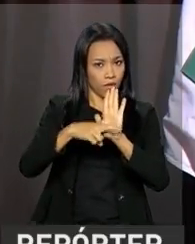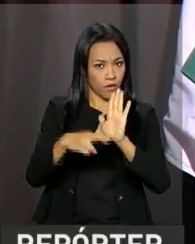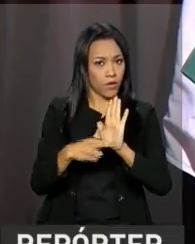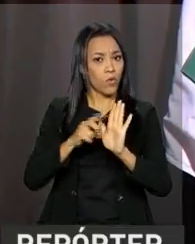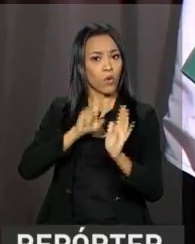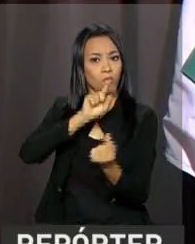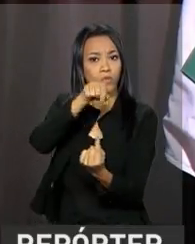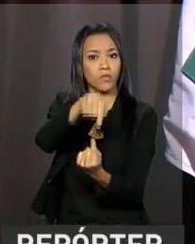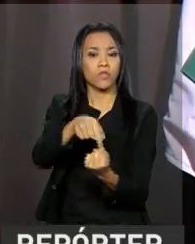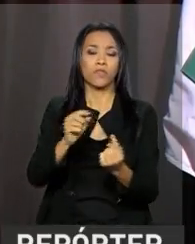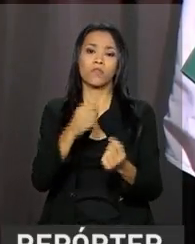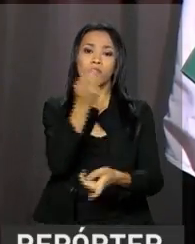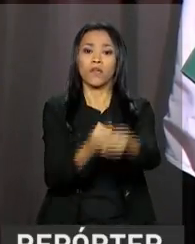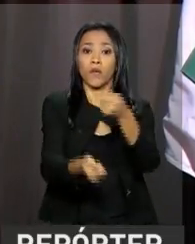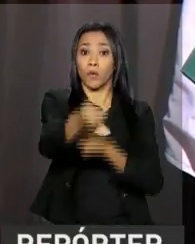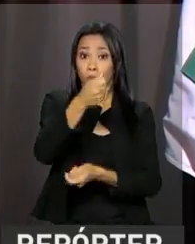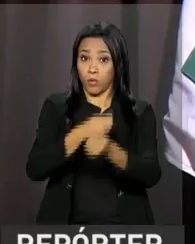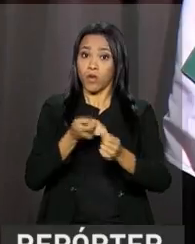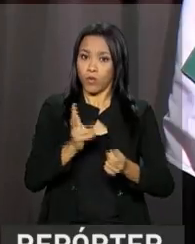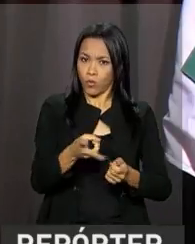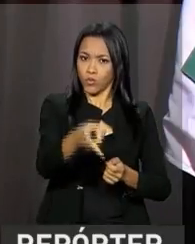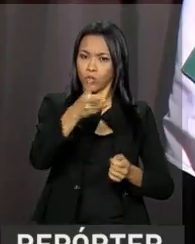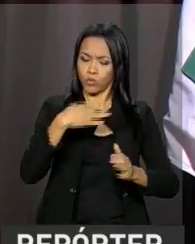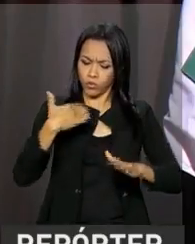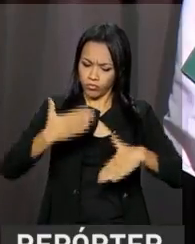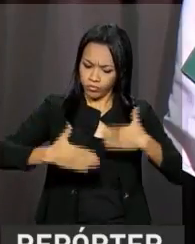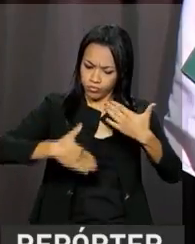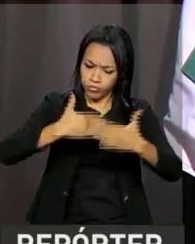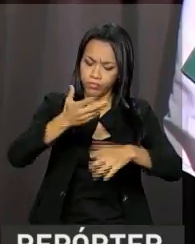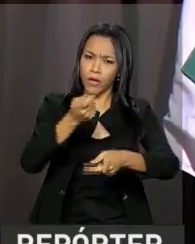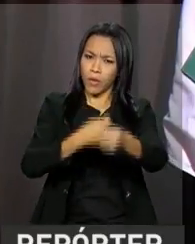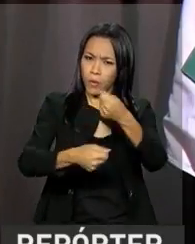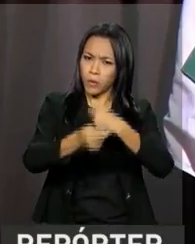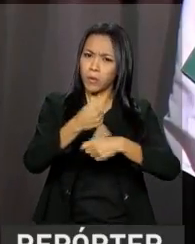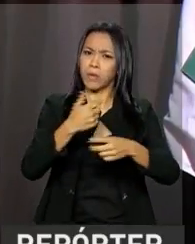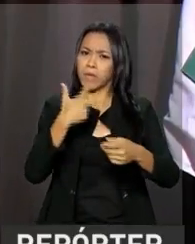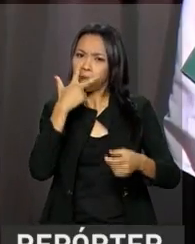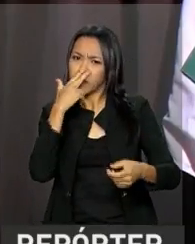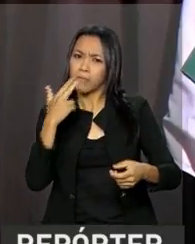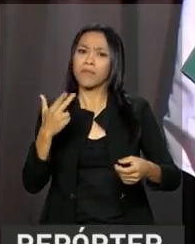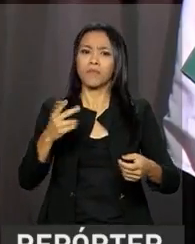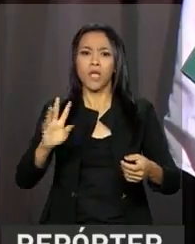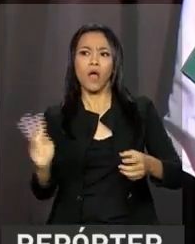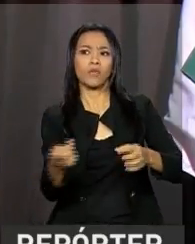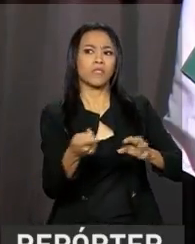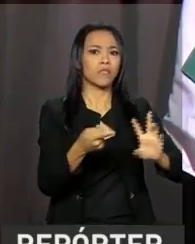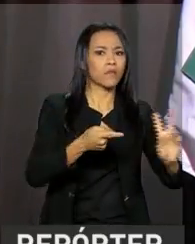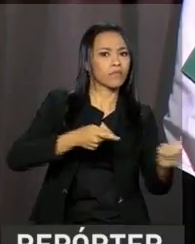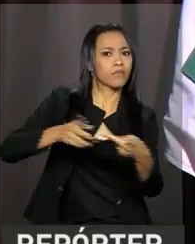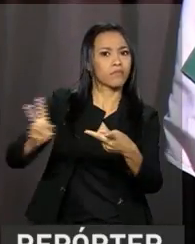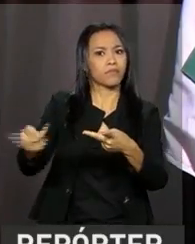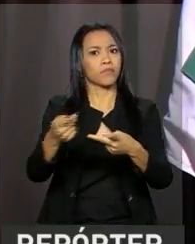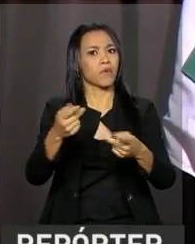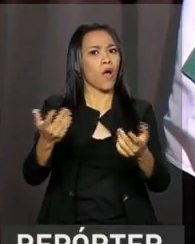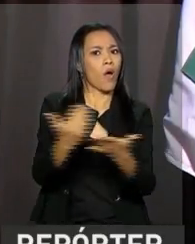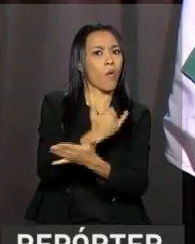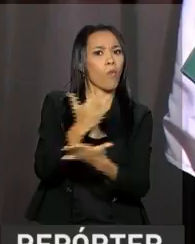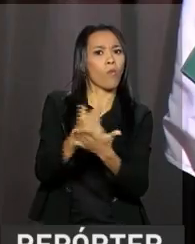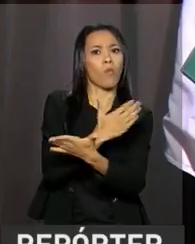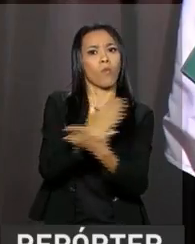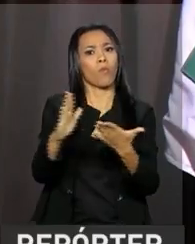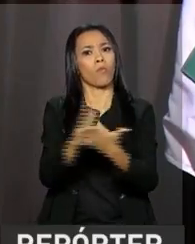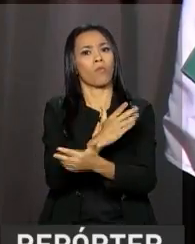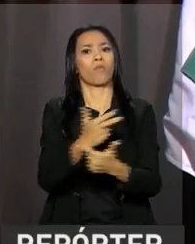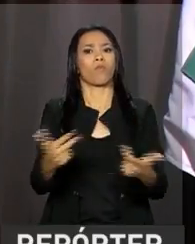economia continue funcionando normalmente, mesmo quando ela está sujeita a novas realidades e a perturbações de